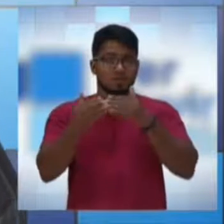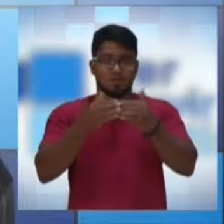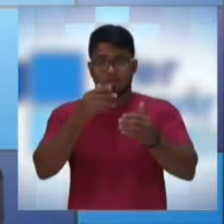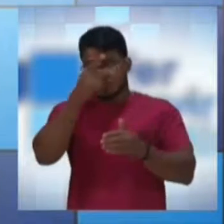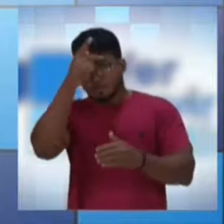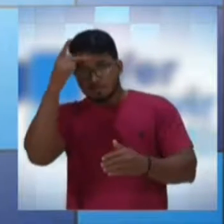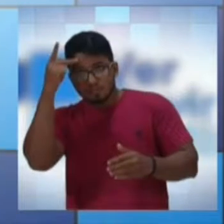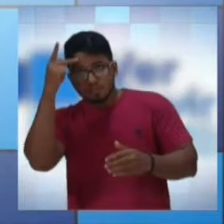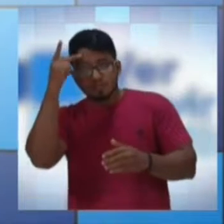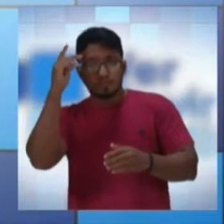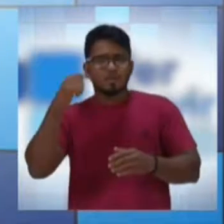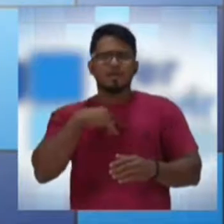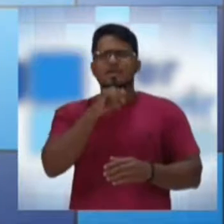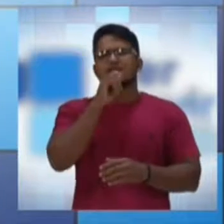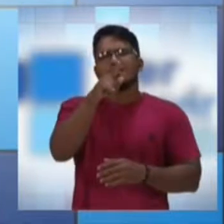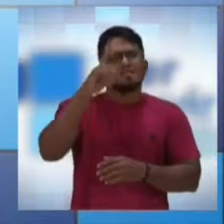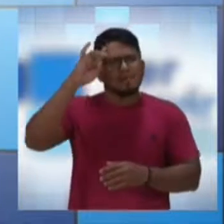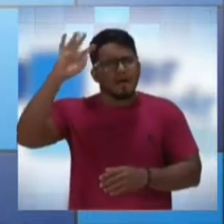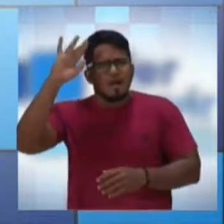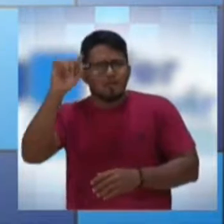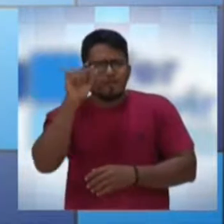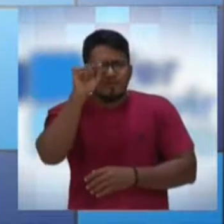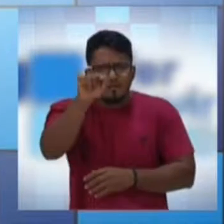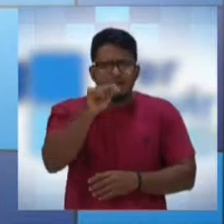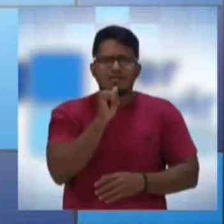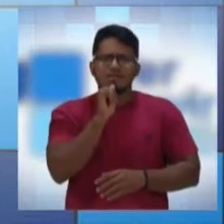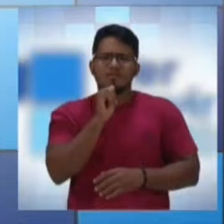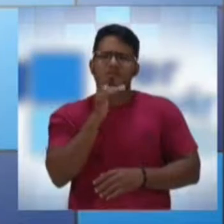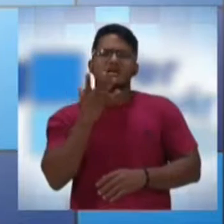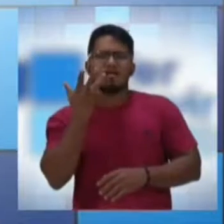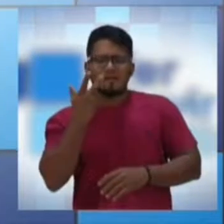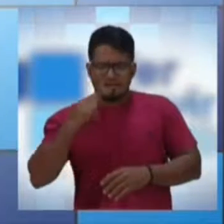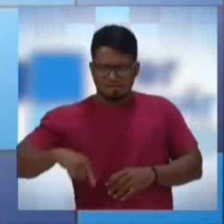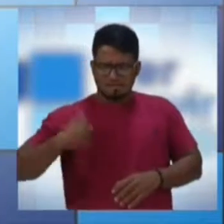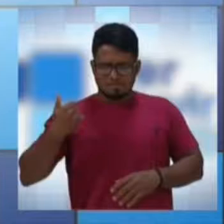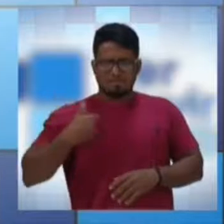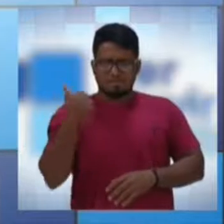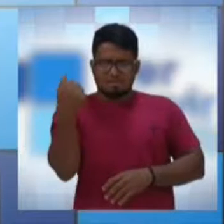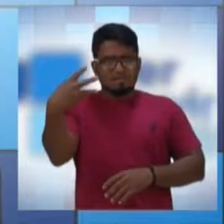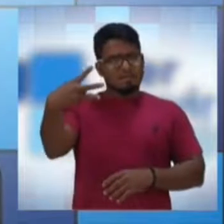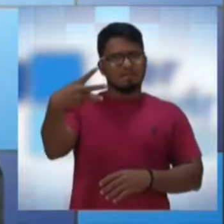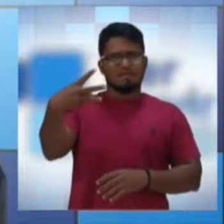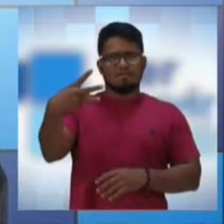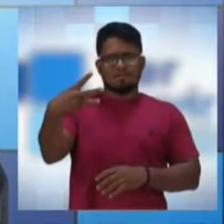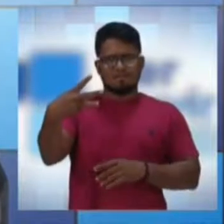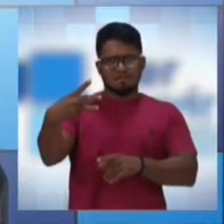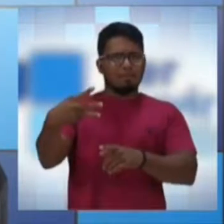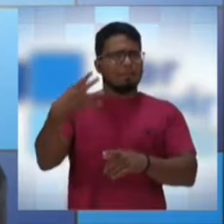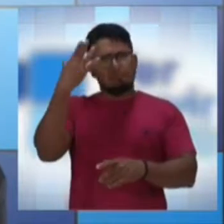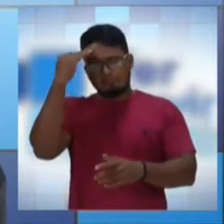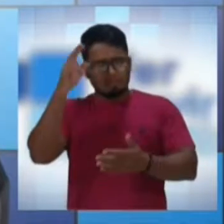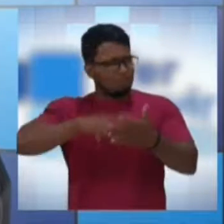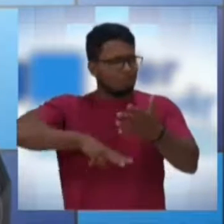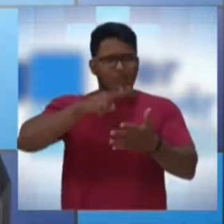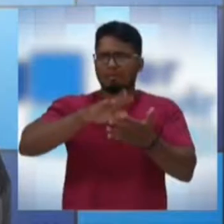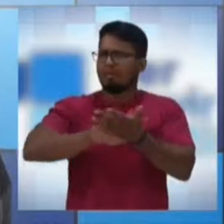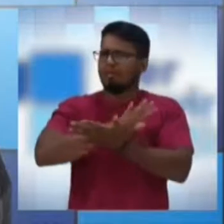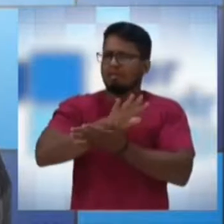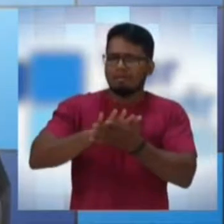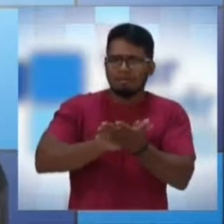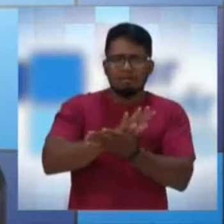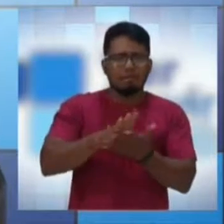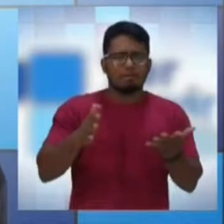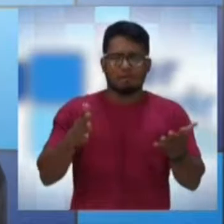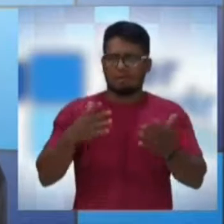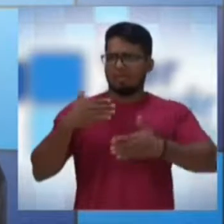ser humano. Imagine você, uma criança com 13 anos de idade, analfabeta.